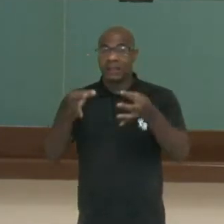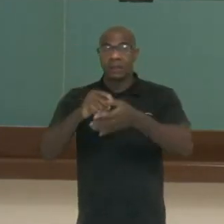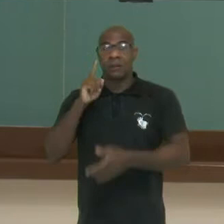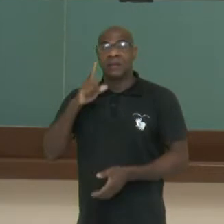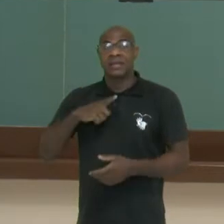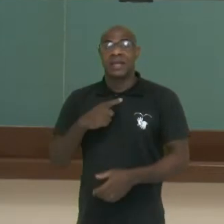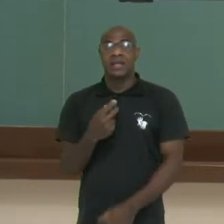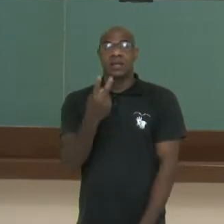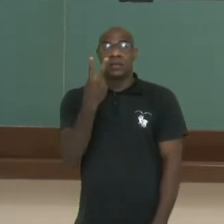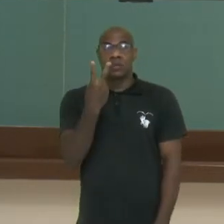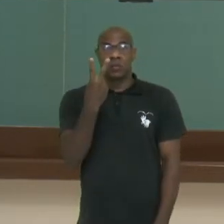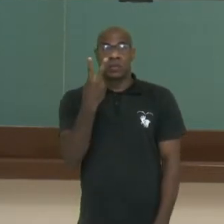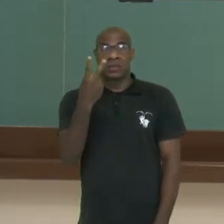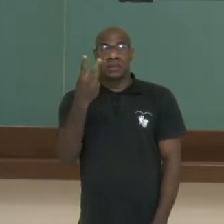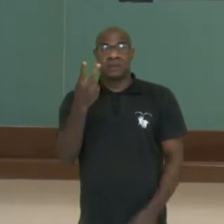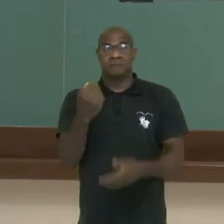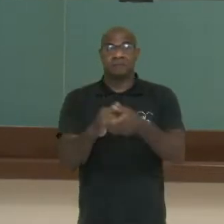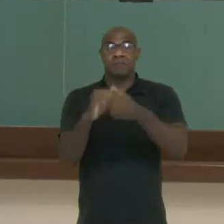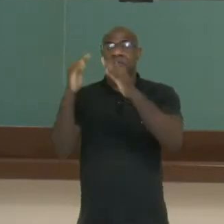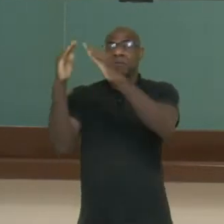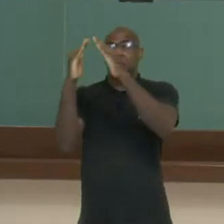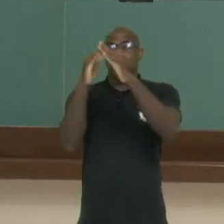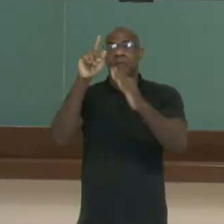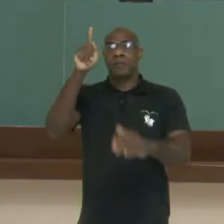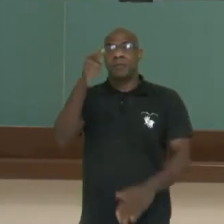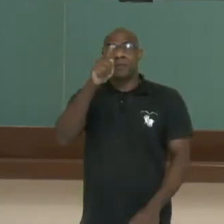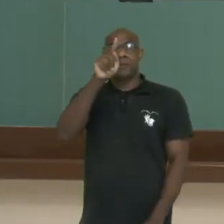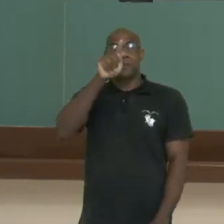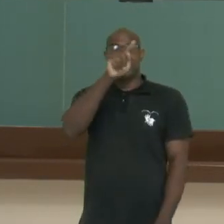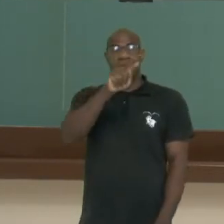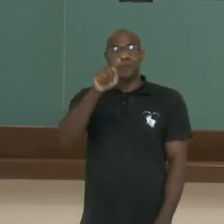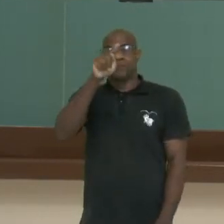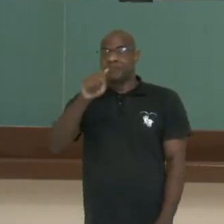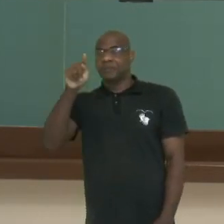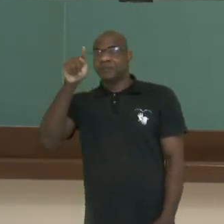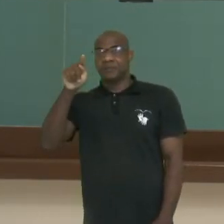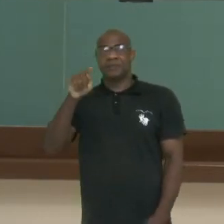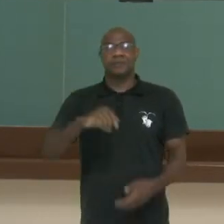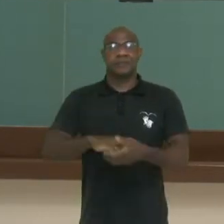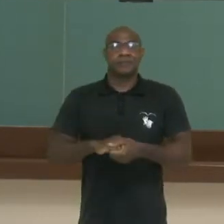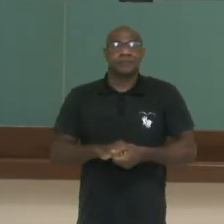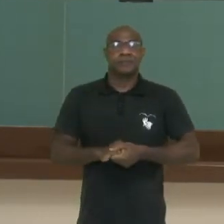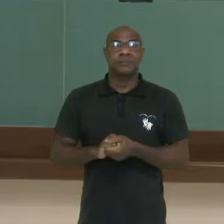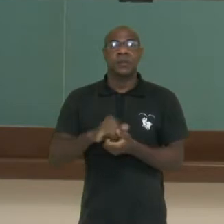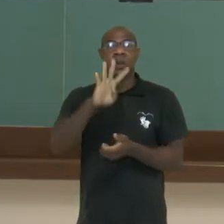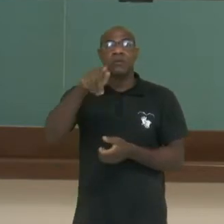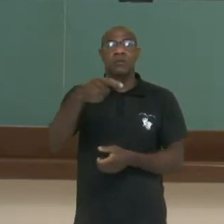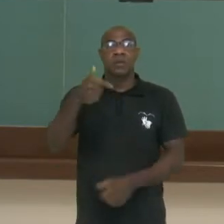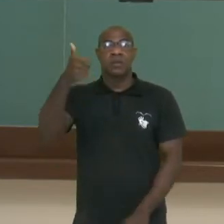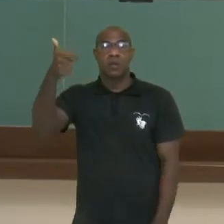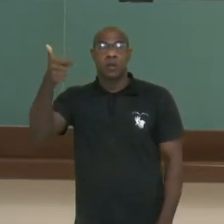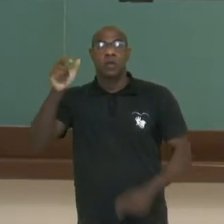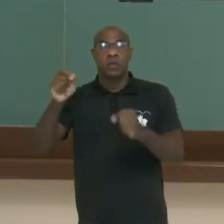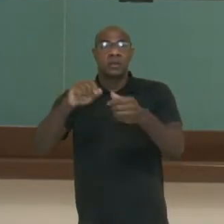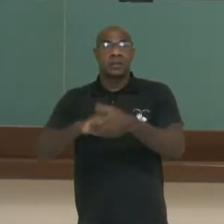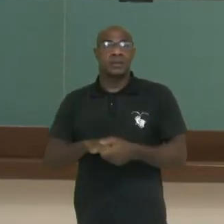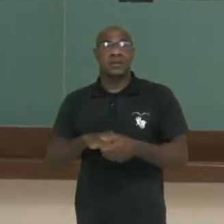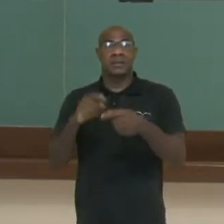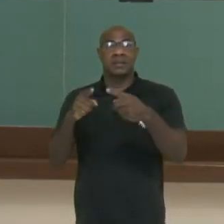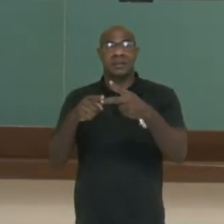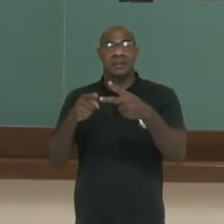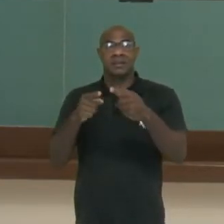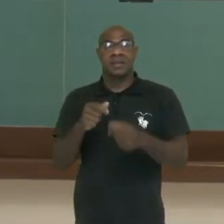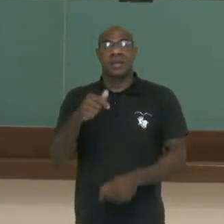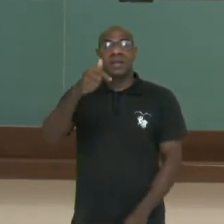duas casinhas decimais, nesse númerozinho que está multiplicando ali, que está em cima, né, que é o 4,12, embaixo eu tenho uma casinha decimal,